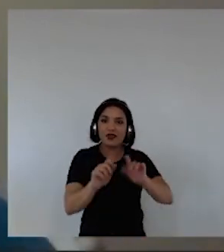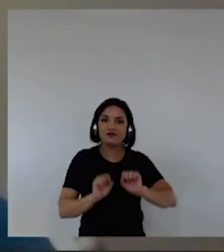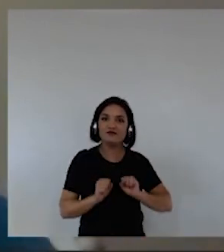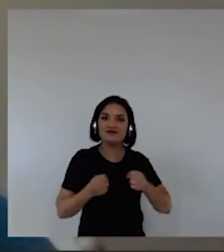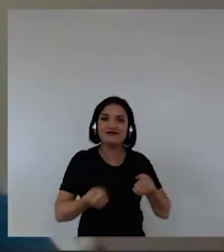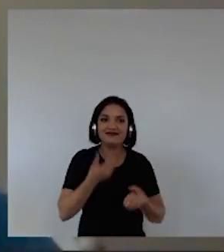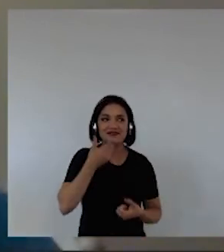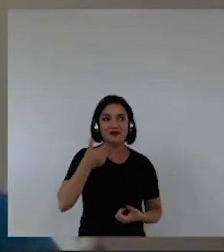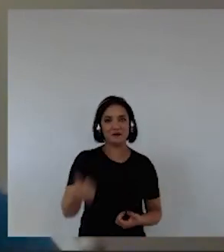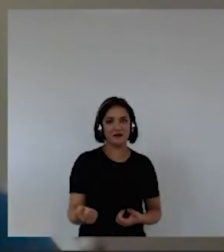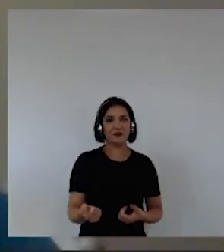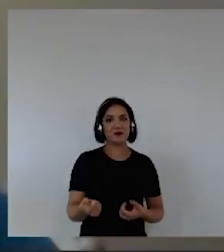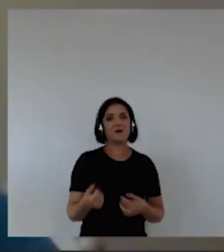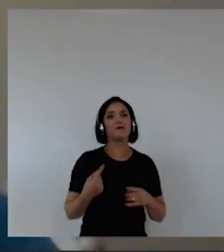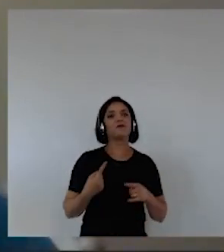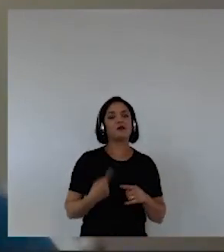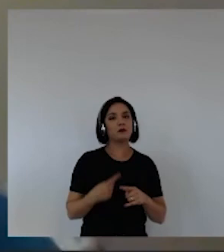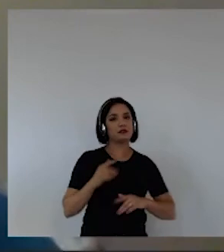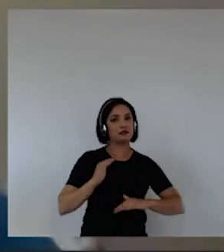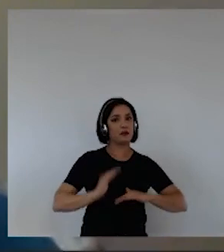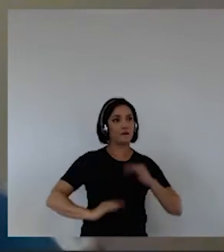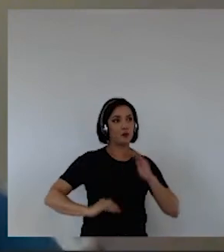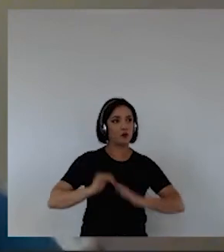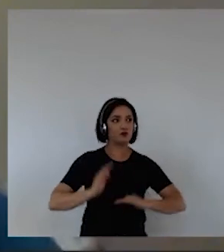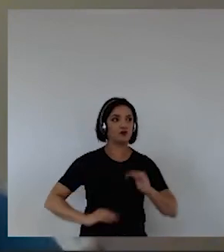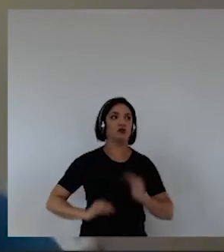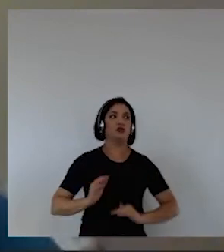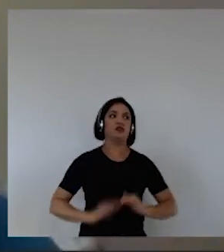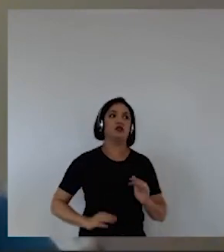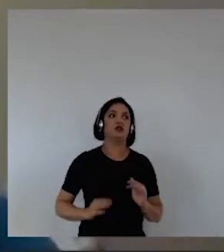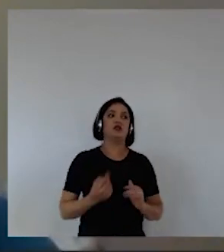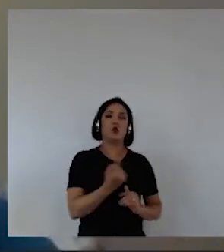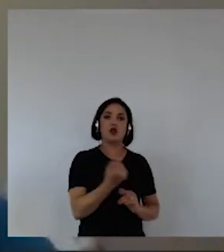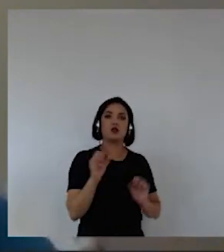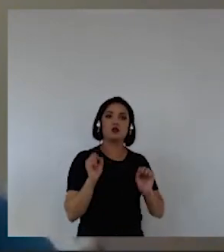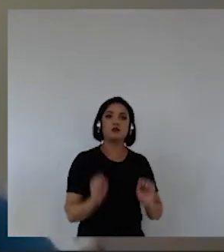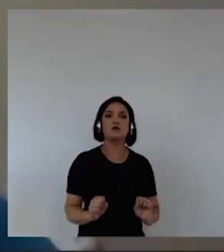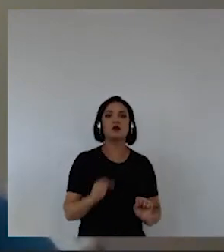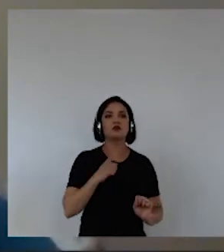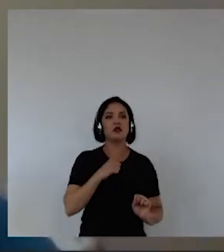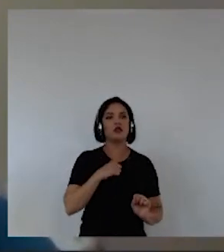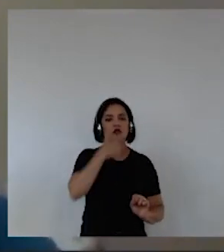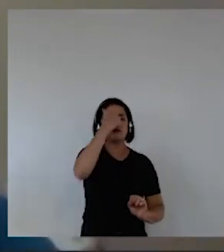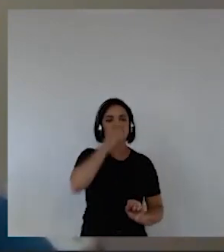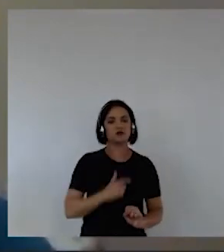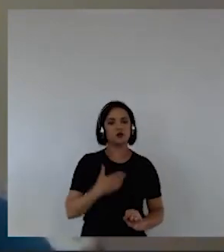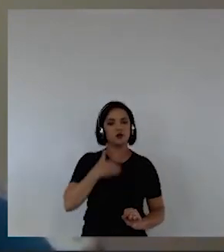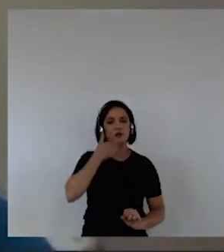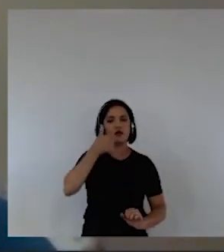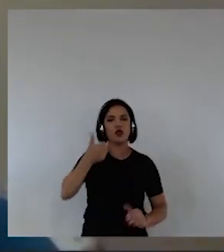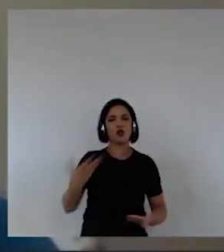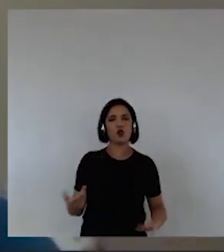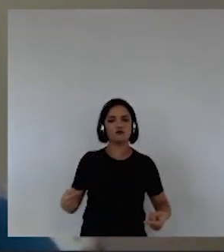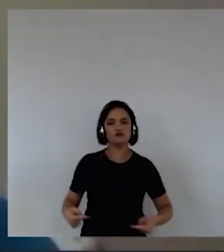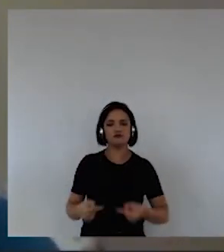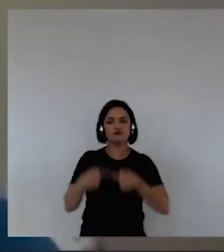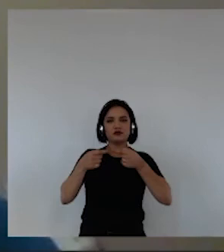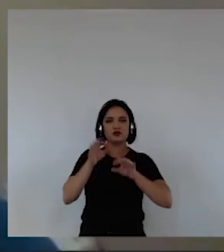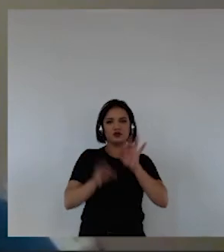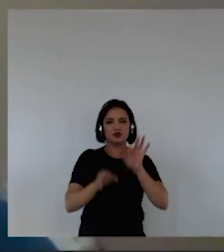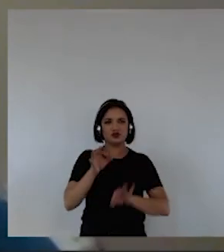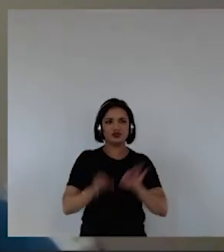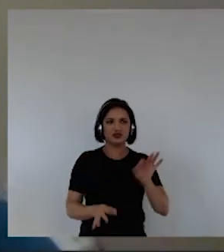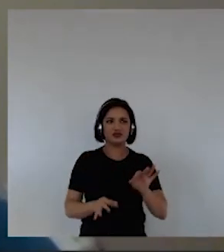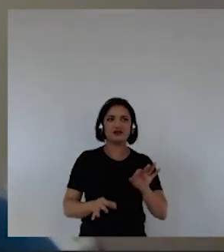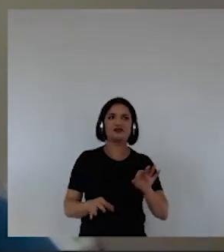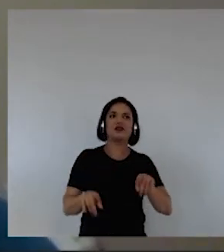para que, no exercício profissional, cada um possa se identificar da melhor forma com a aplicação da justiça, com